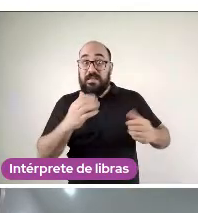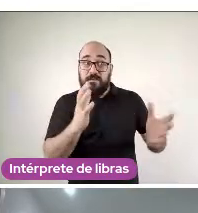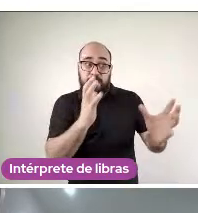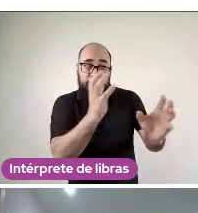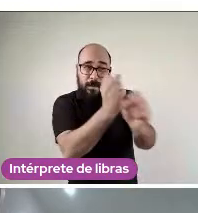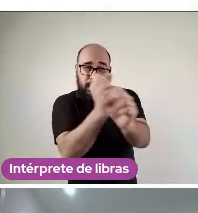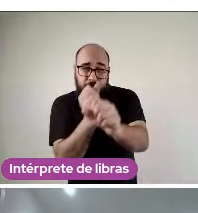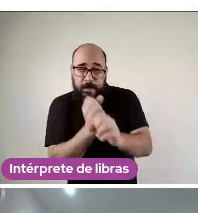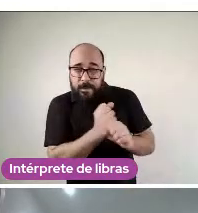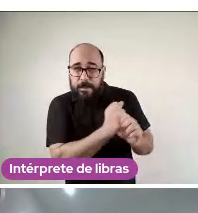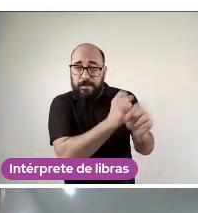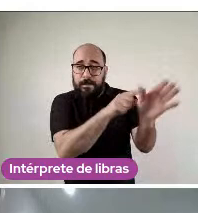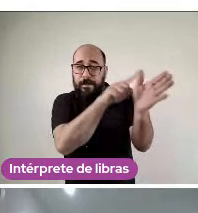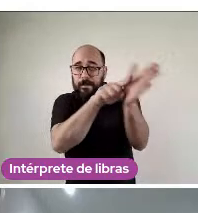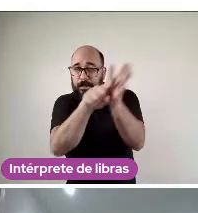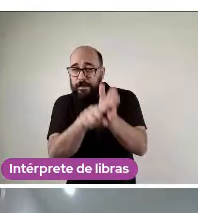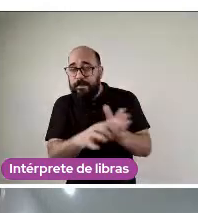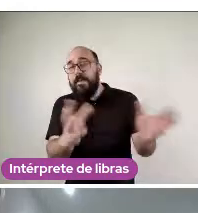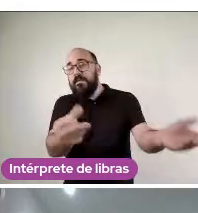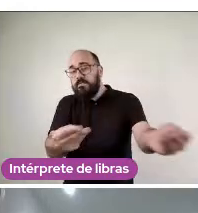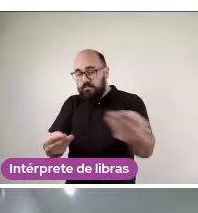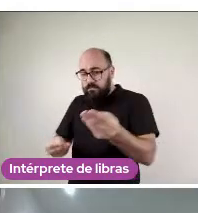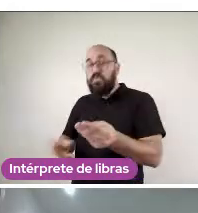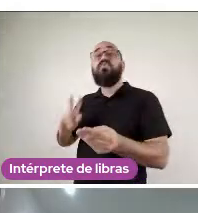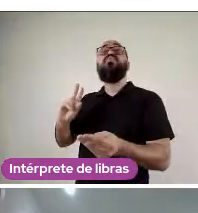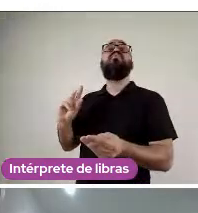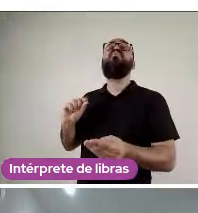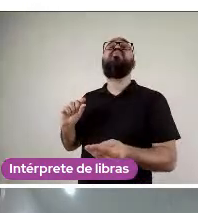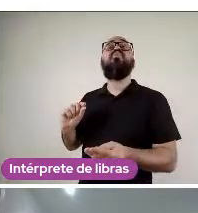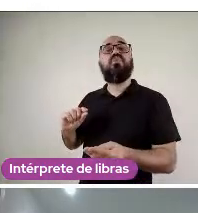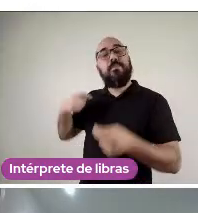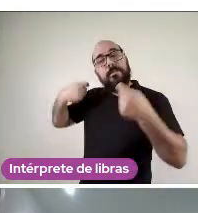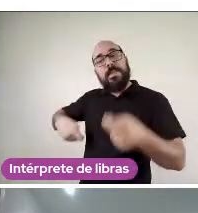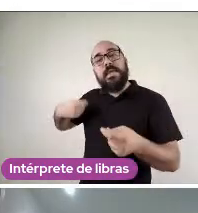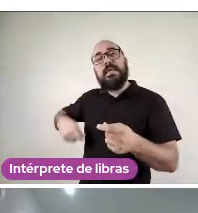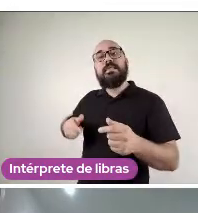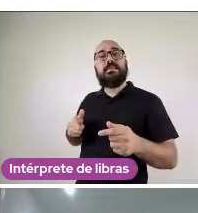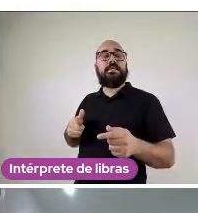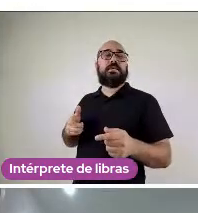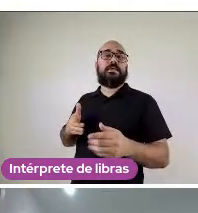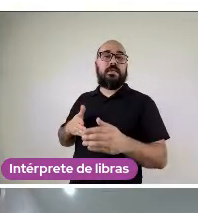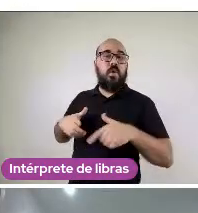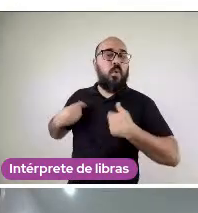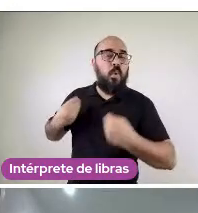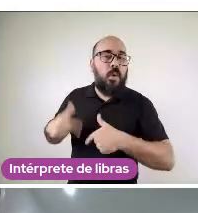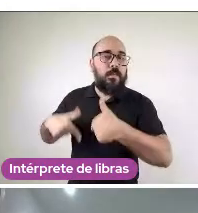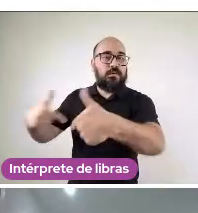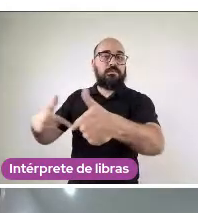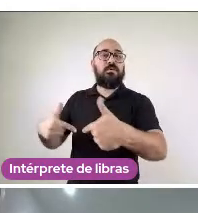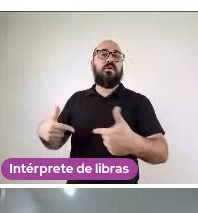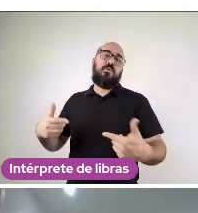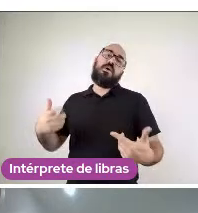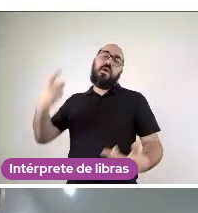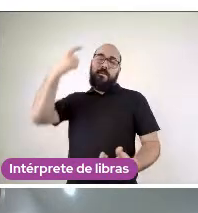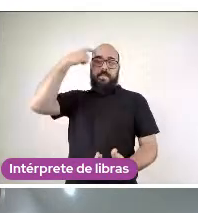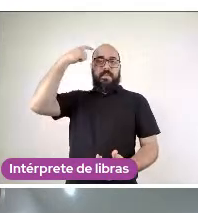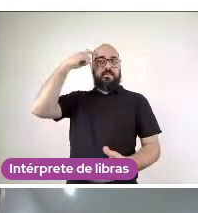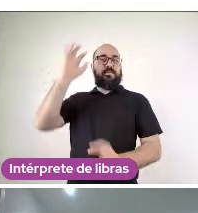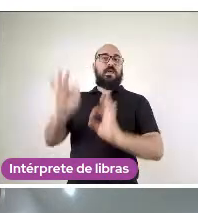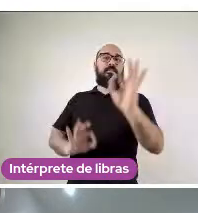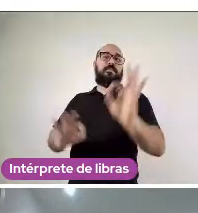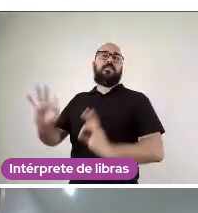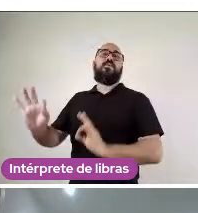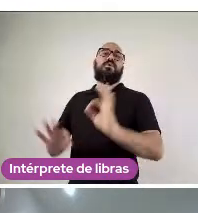os pesquisadores, o setor, né, da sociedade civil organizada, o setor privado, a gente pudesse, então, pensar políticas